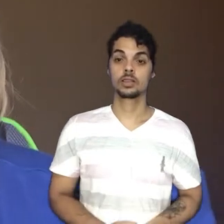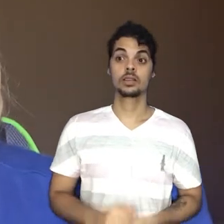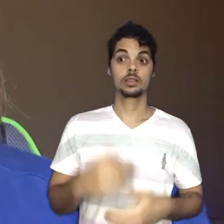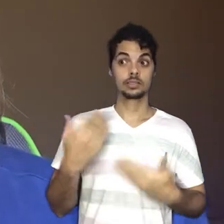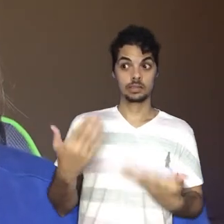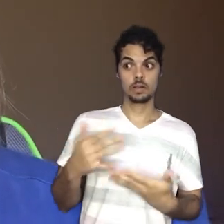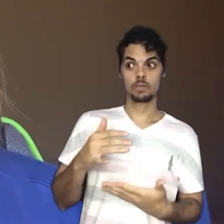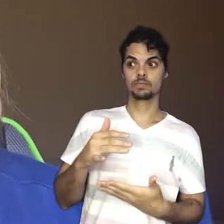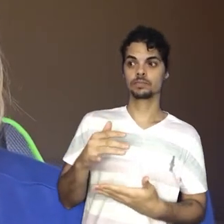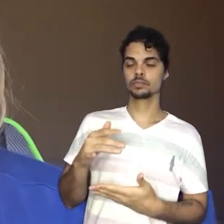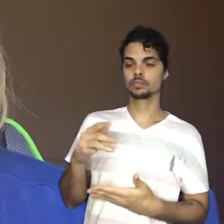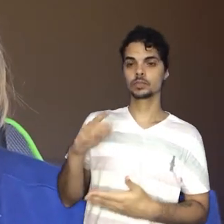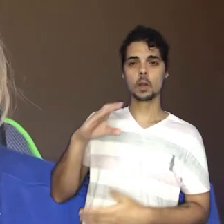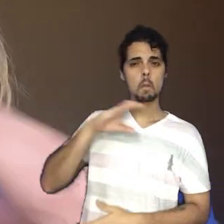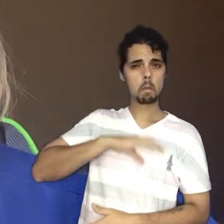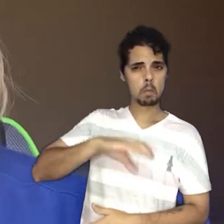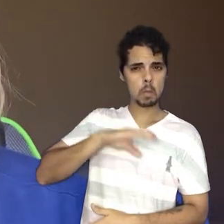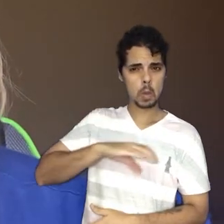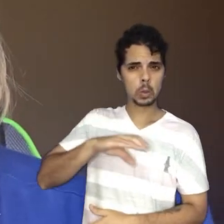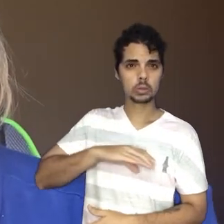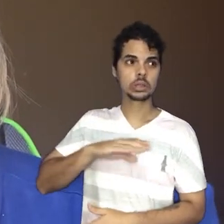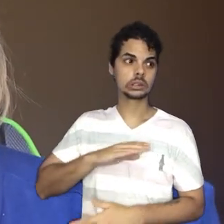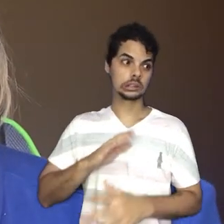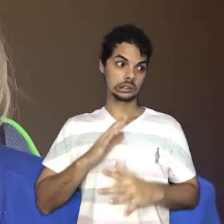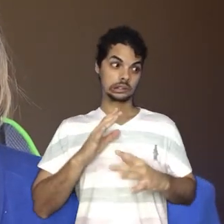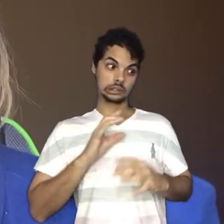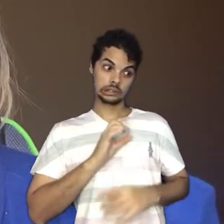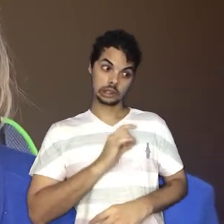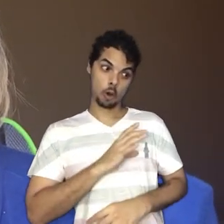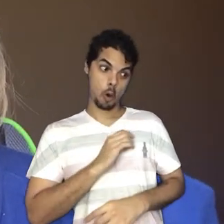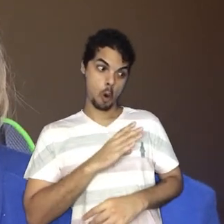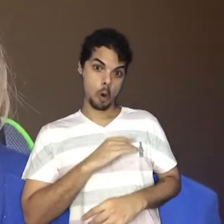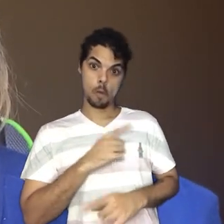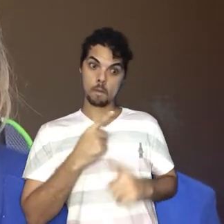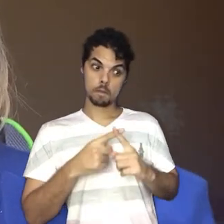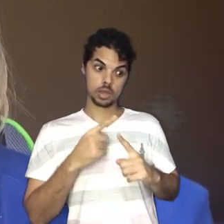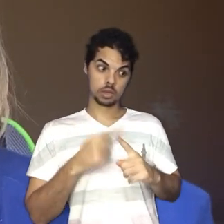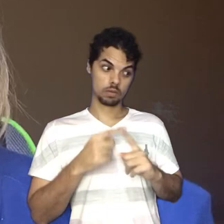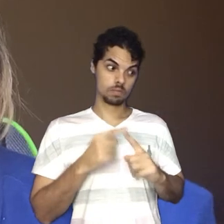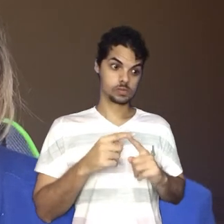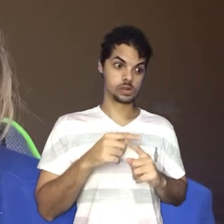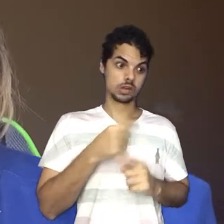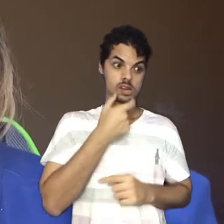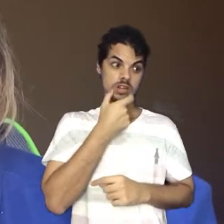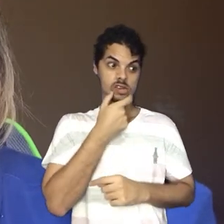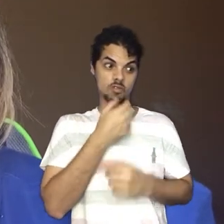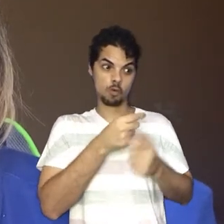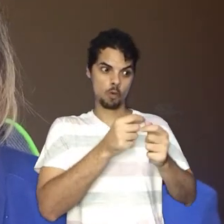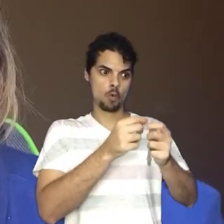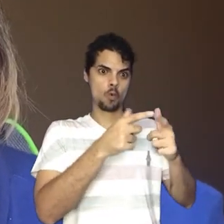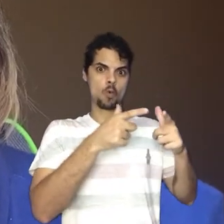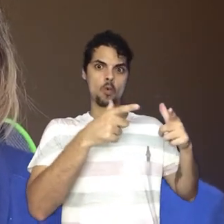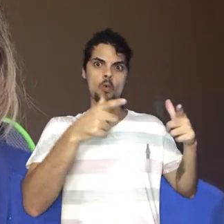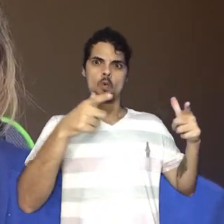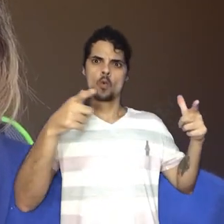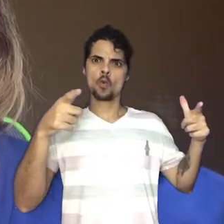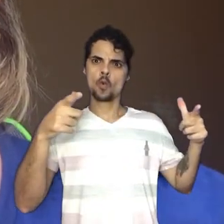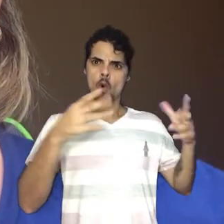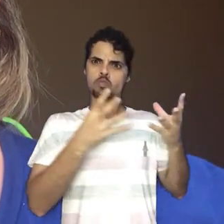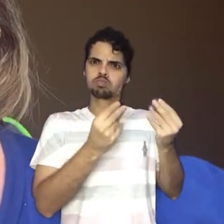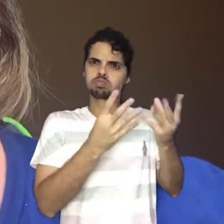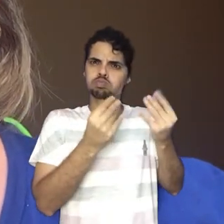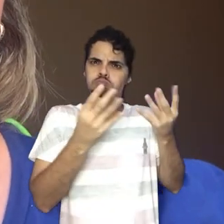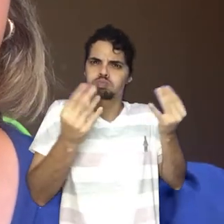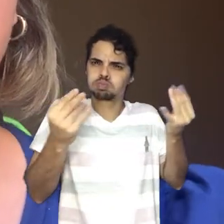tomada, faz o quê? Vem para a sua colônia, Brasil. E quem ajuda